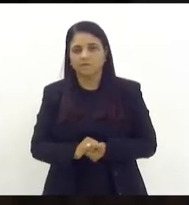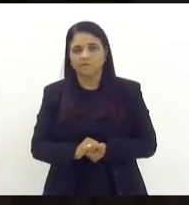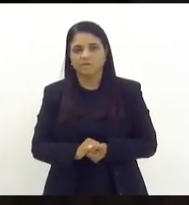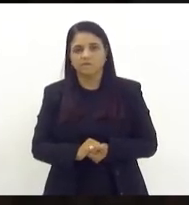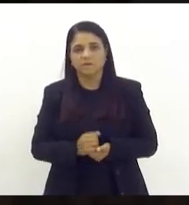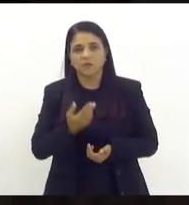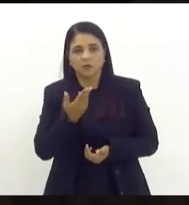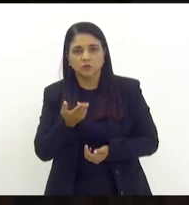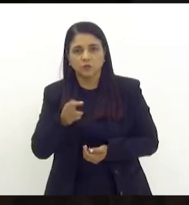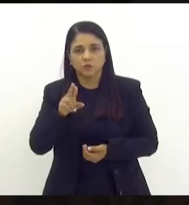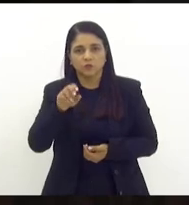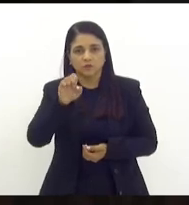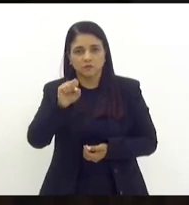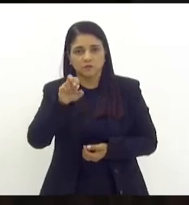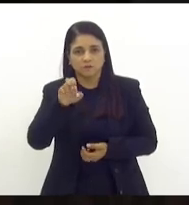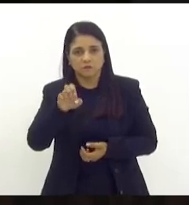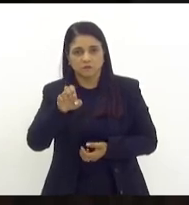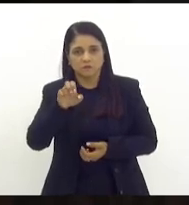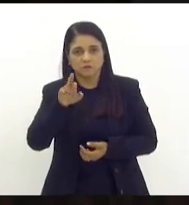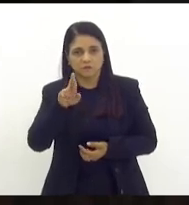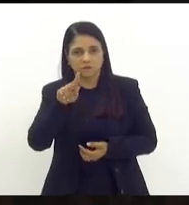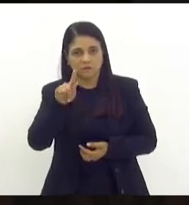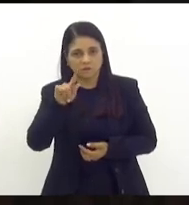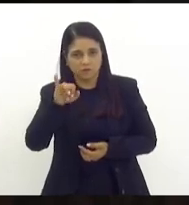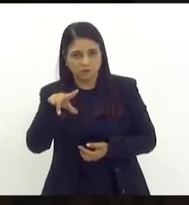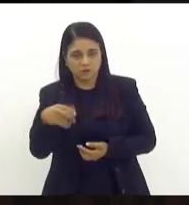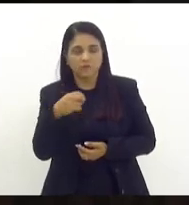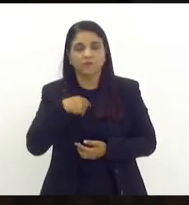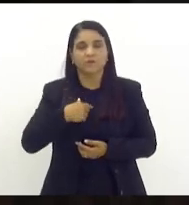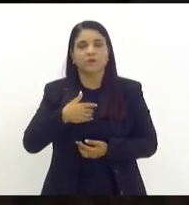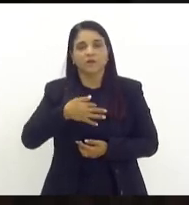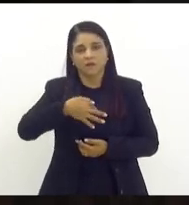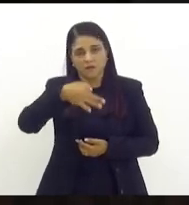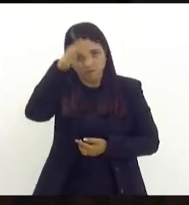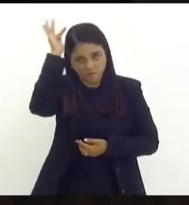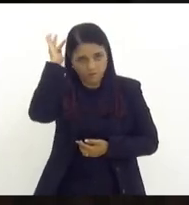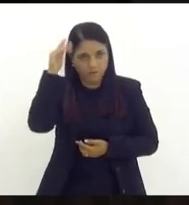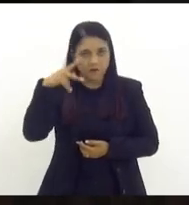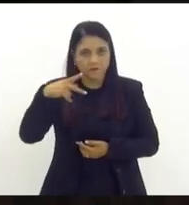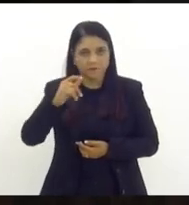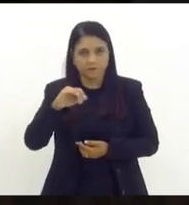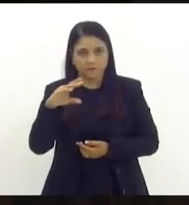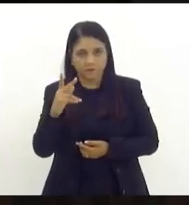Doutor Serginho Fred Pacheco